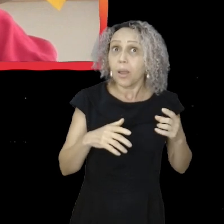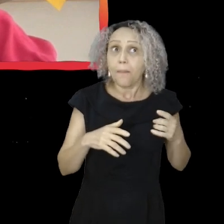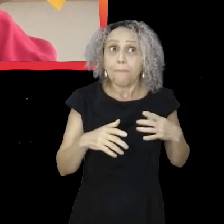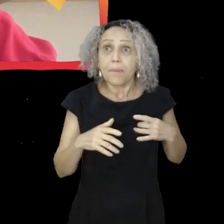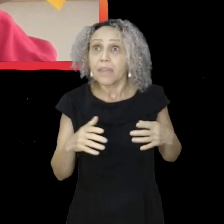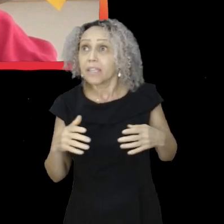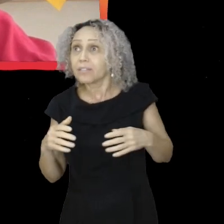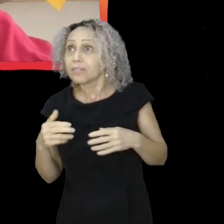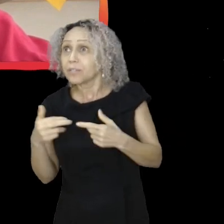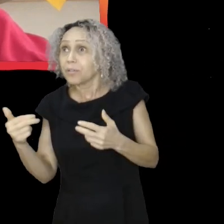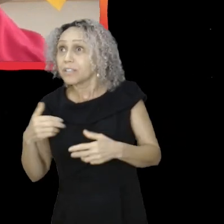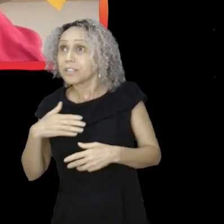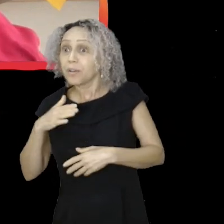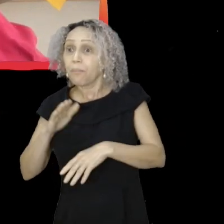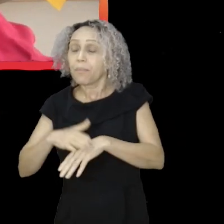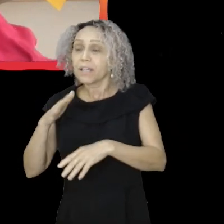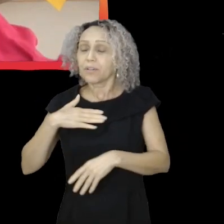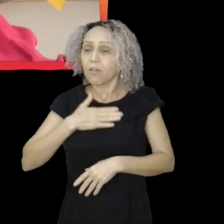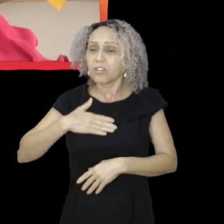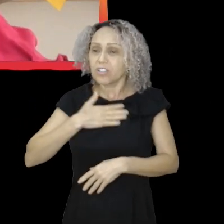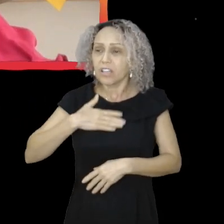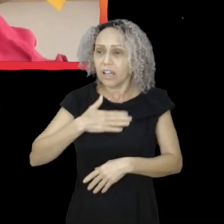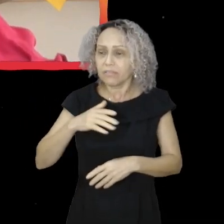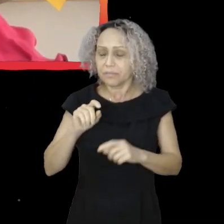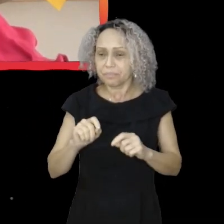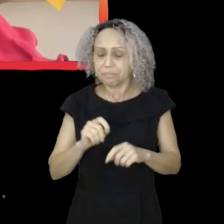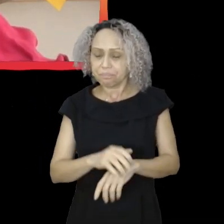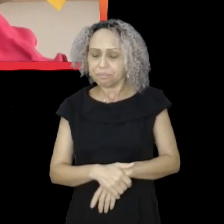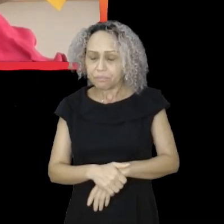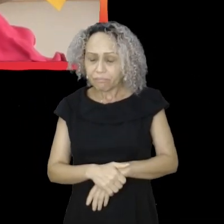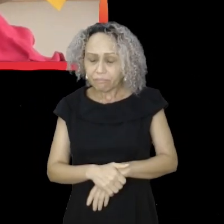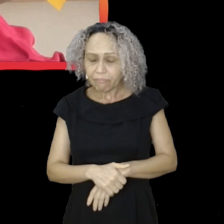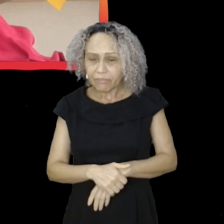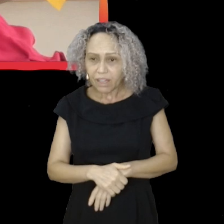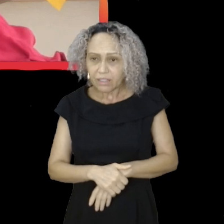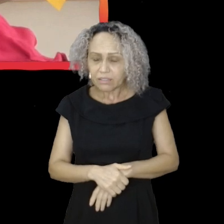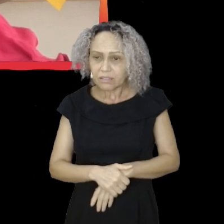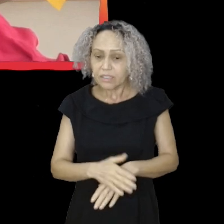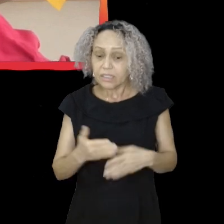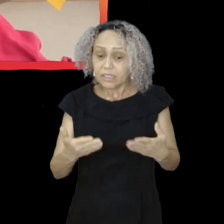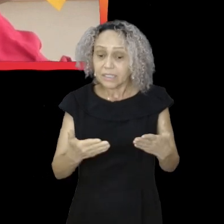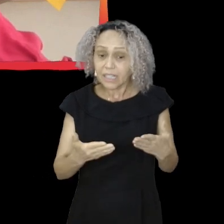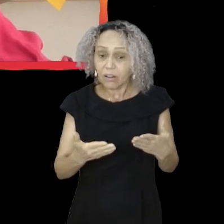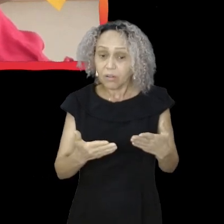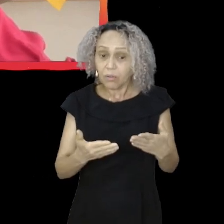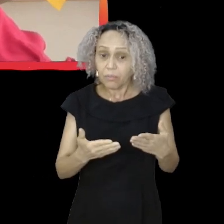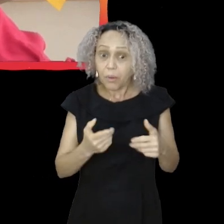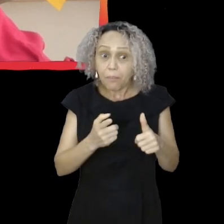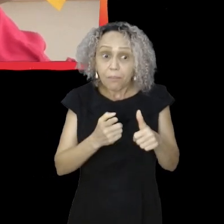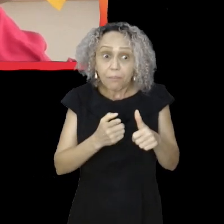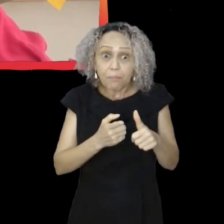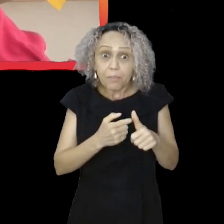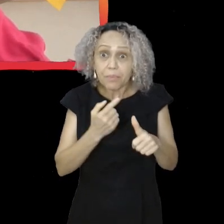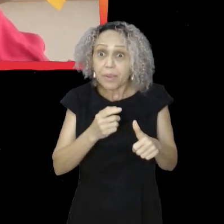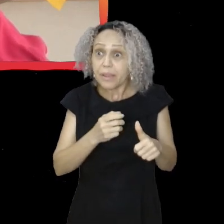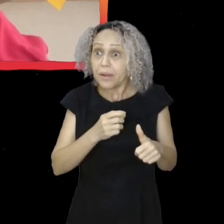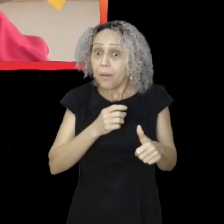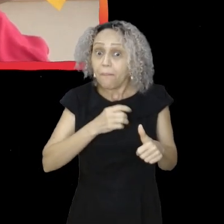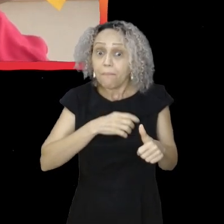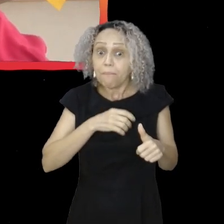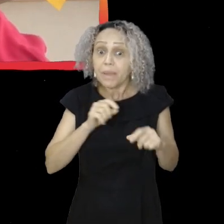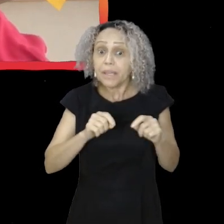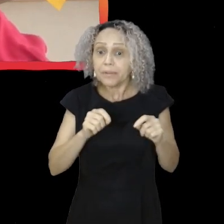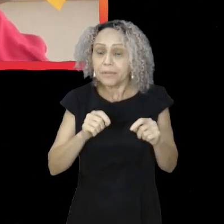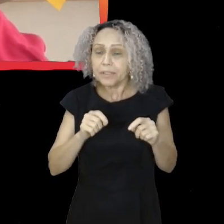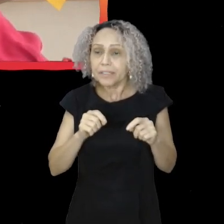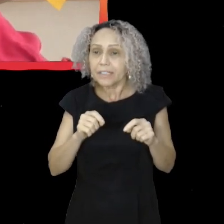ditadura militar no Brasil. Que foi o primeiro contato que eu tive na escola de que isso tinha sido um período da história do país. E é um medo que ele seguiu